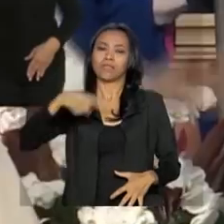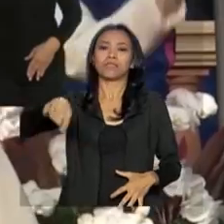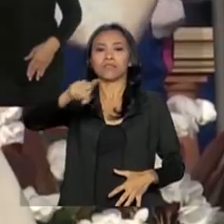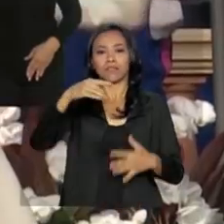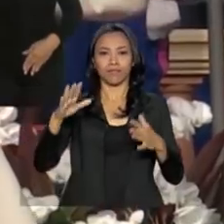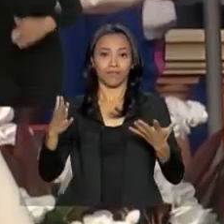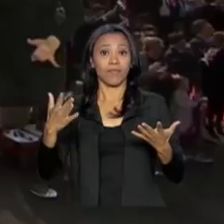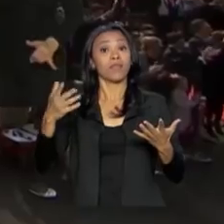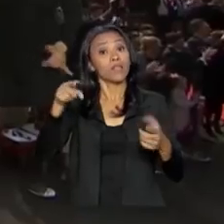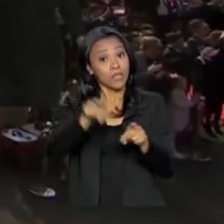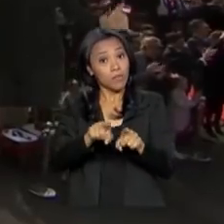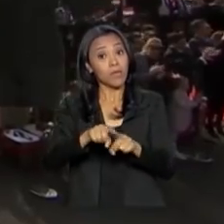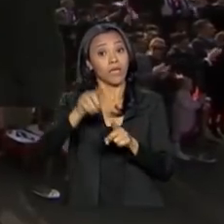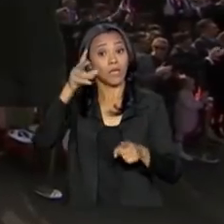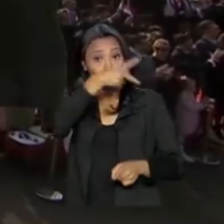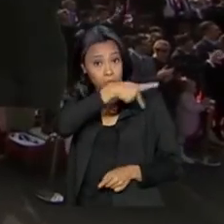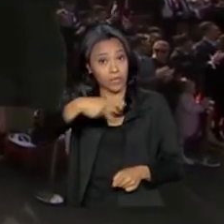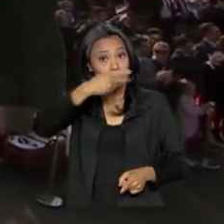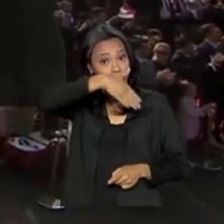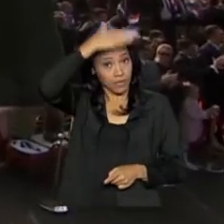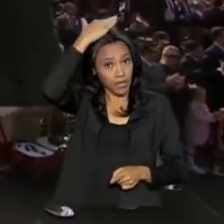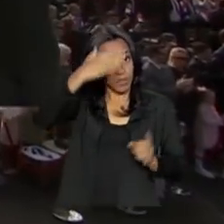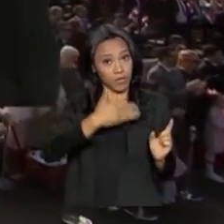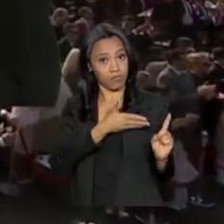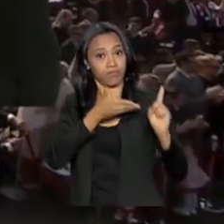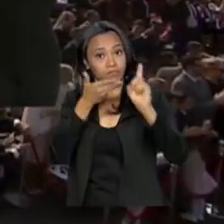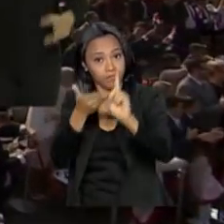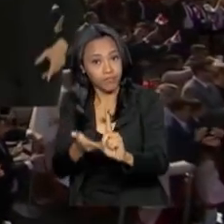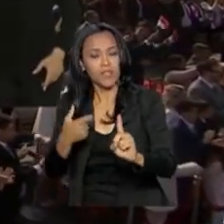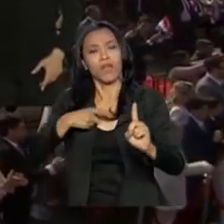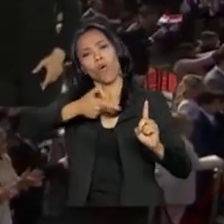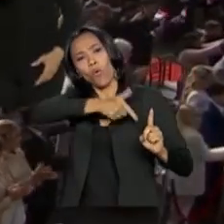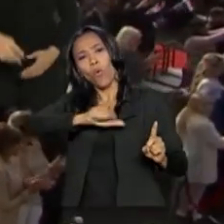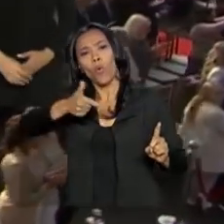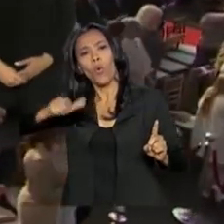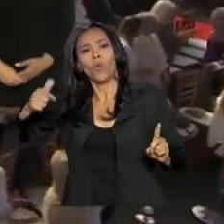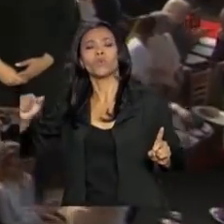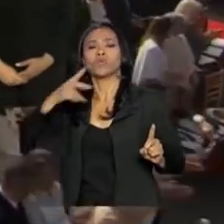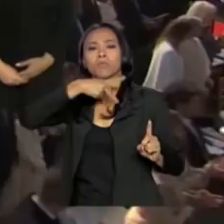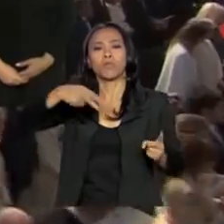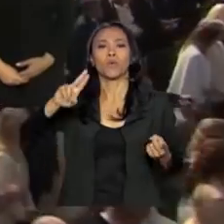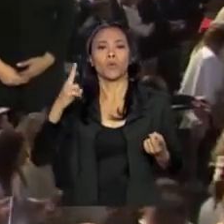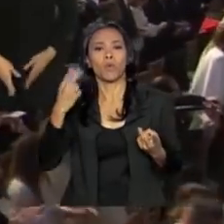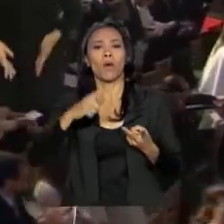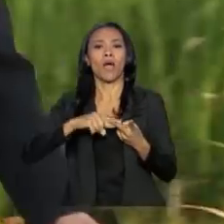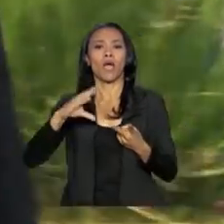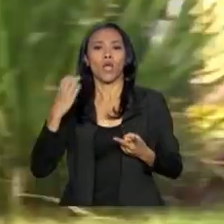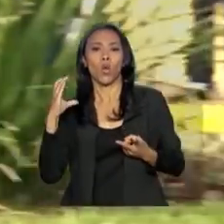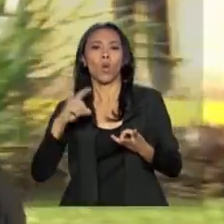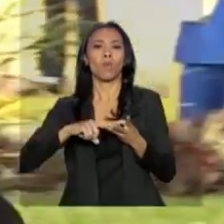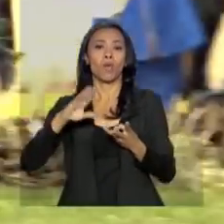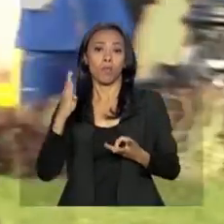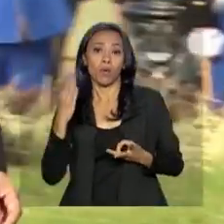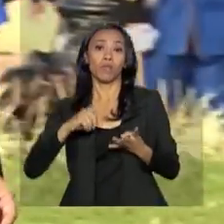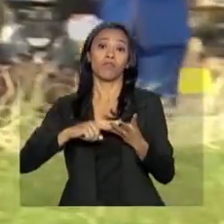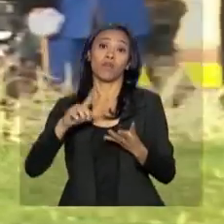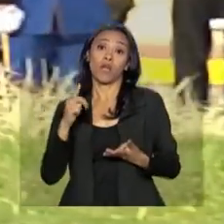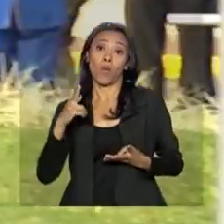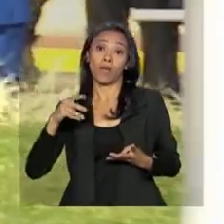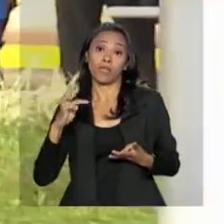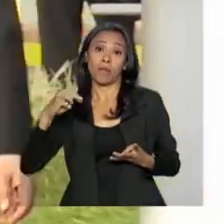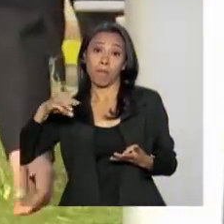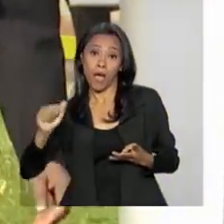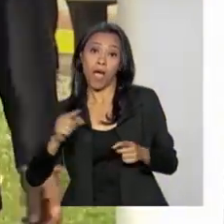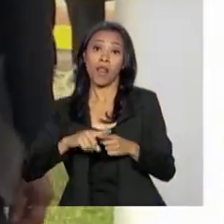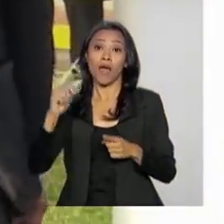palácio além do presidente Michel Temer participaram chefes de estado do Uruguai Colômbia Bolívia Guatemala